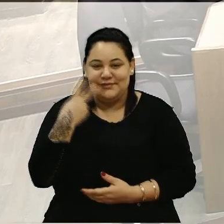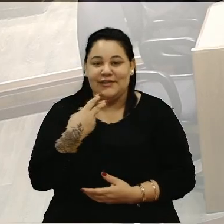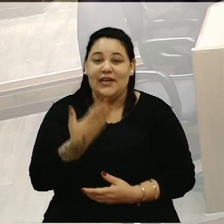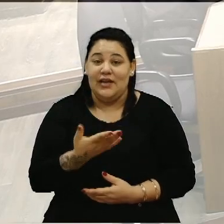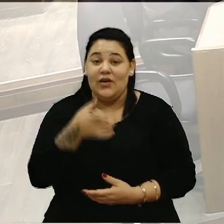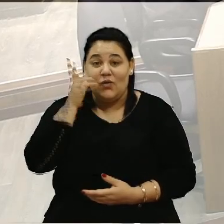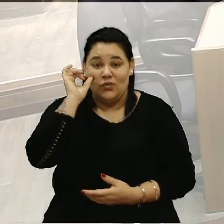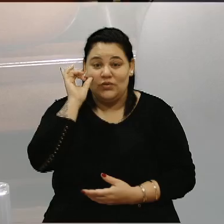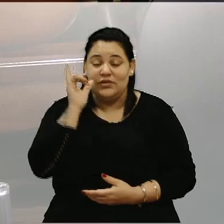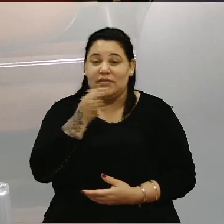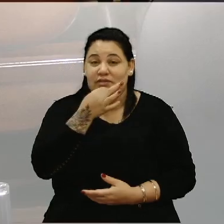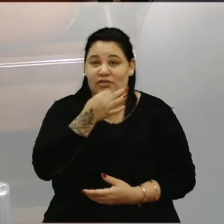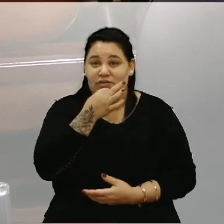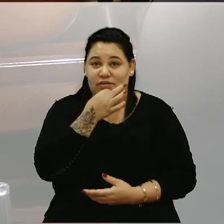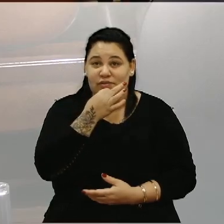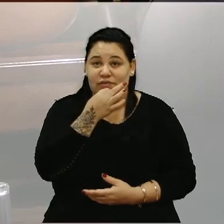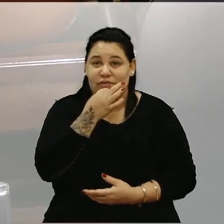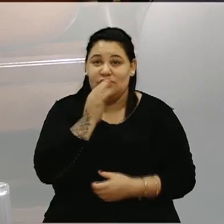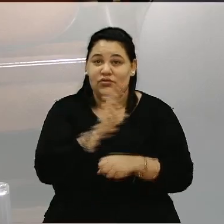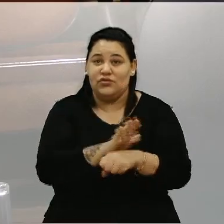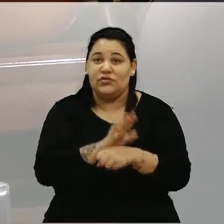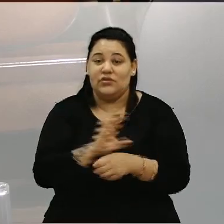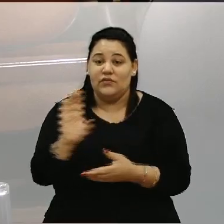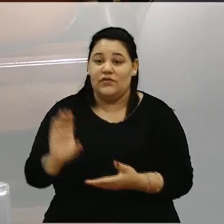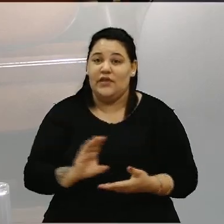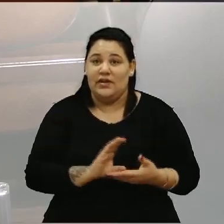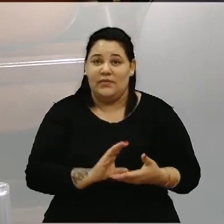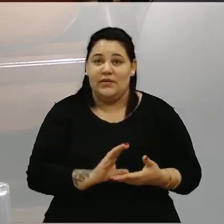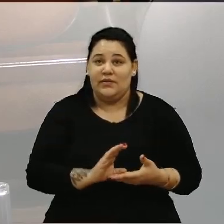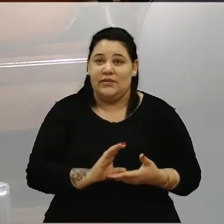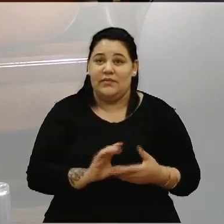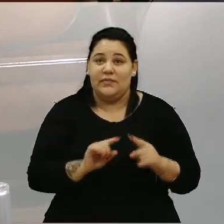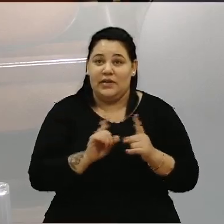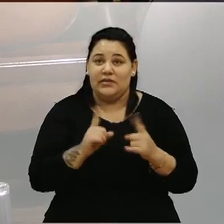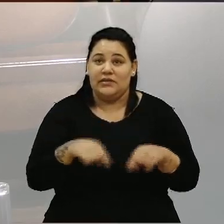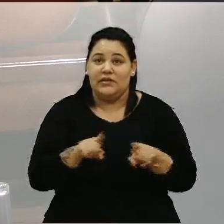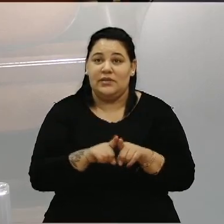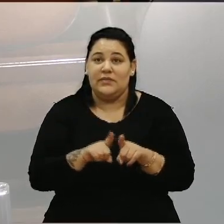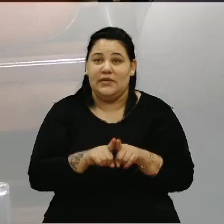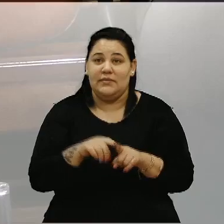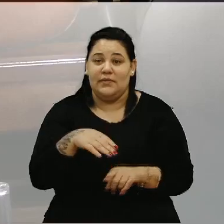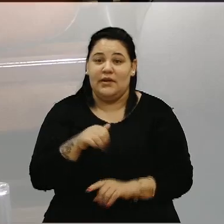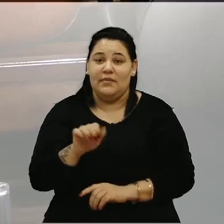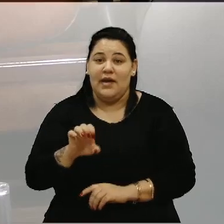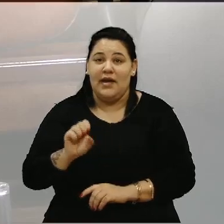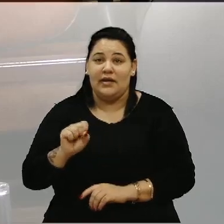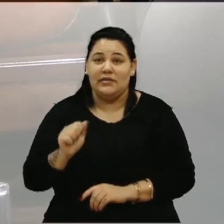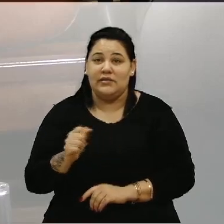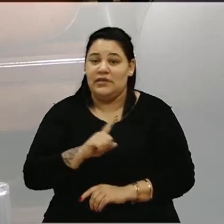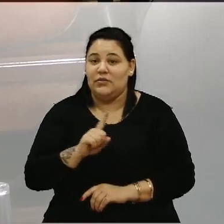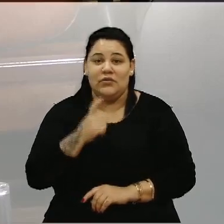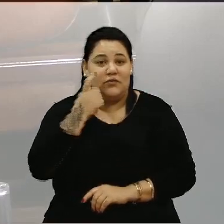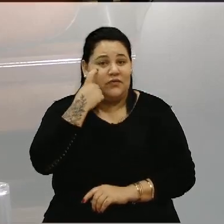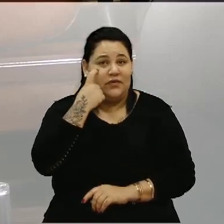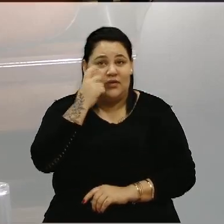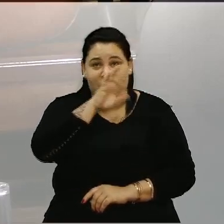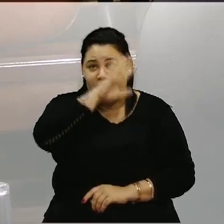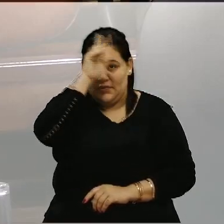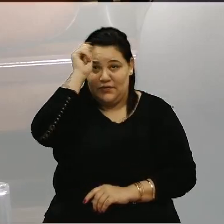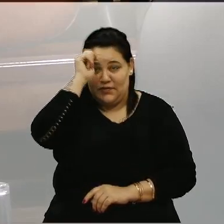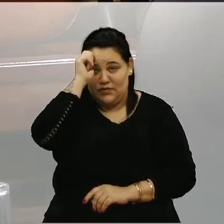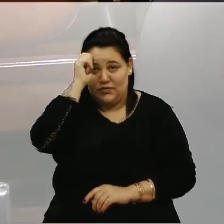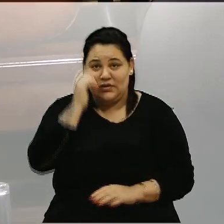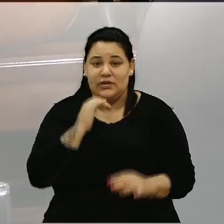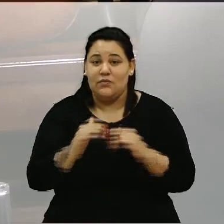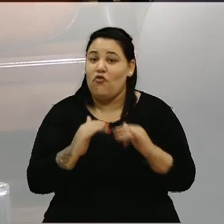recursos, não somente para a questão das enchentes, mas para a Maesa. E eu não vi a Prefeitura de Caxias nessa grande